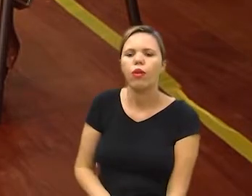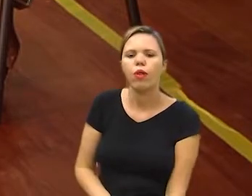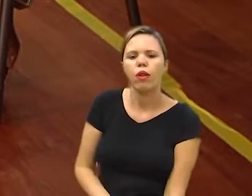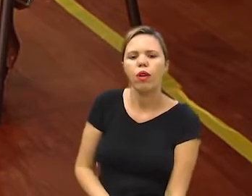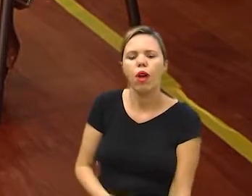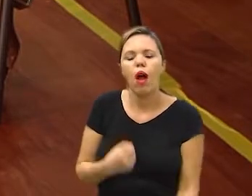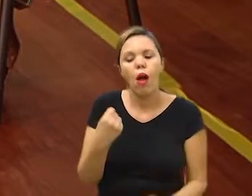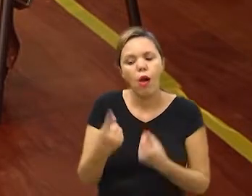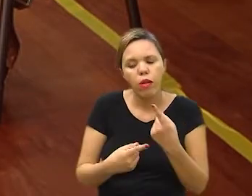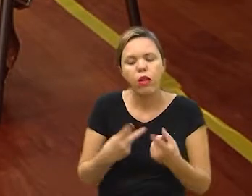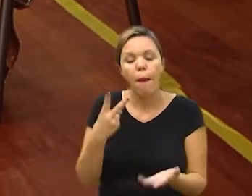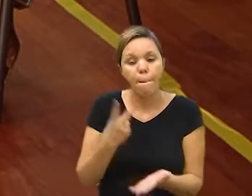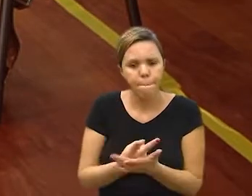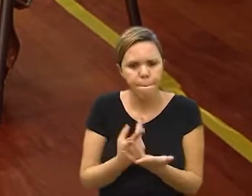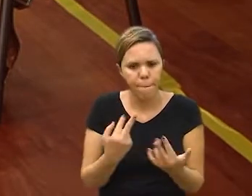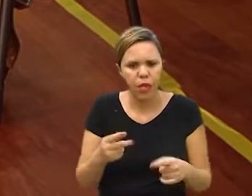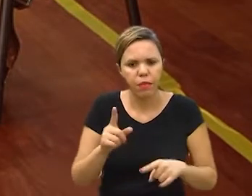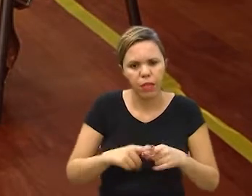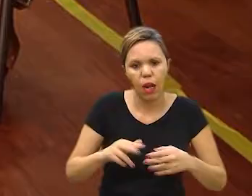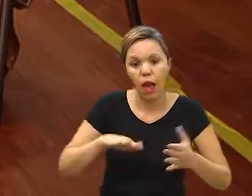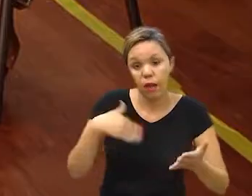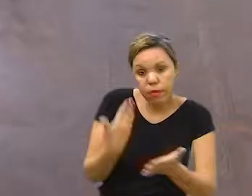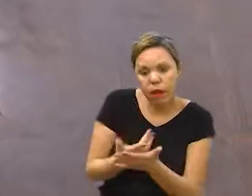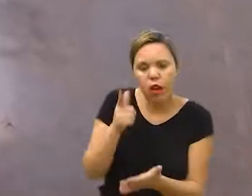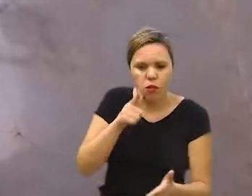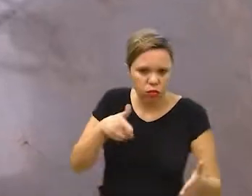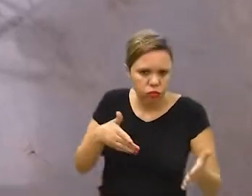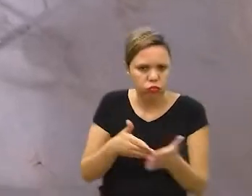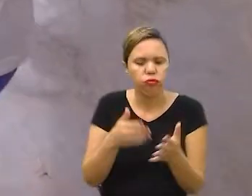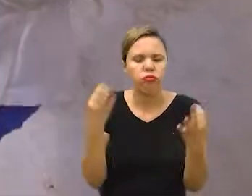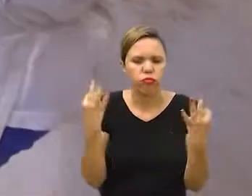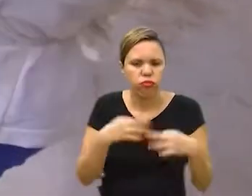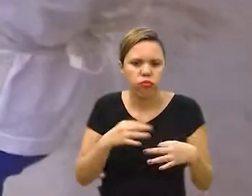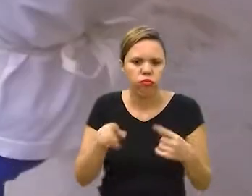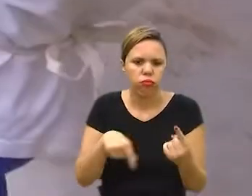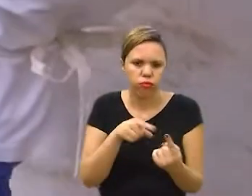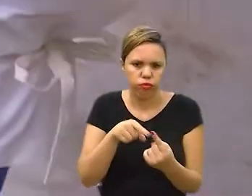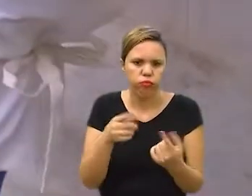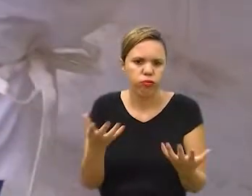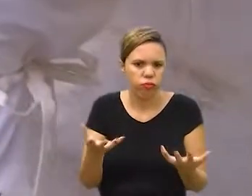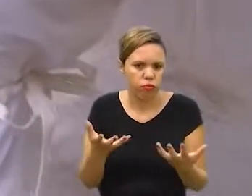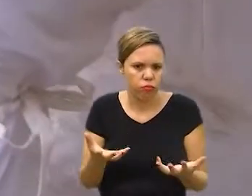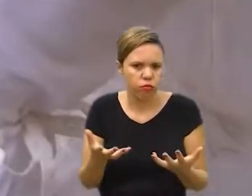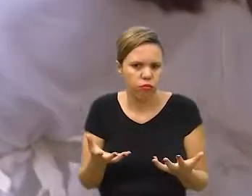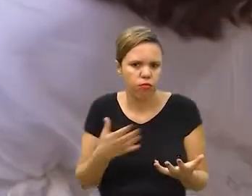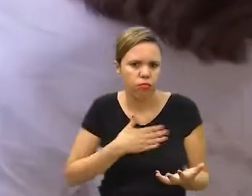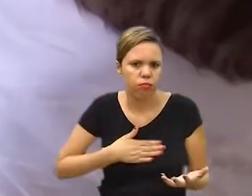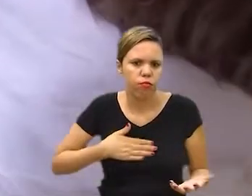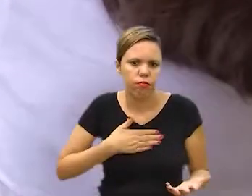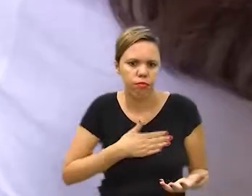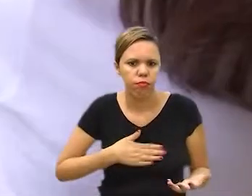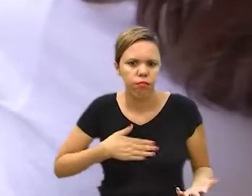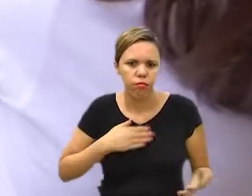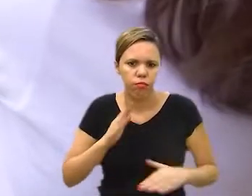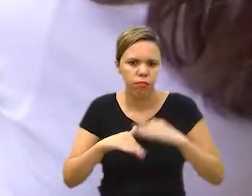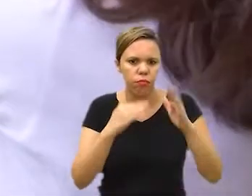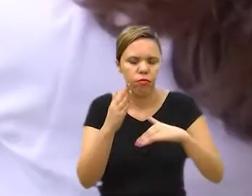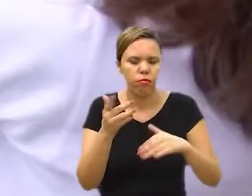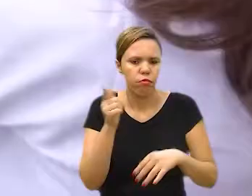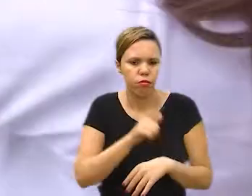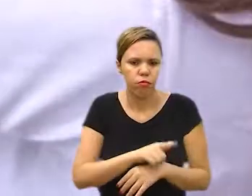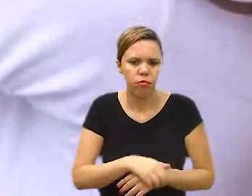algumas vezes o mesmo material até ela conseguir se aperfeiçoar e atingir o ponto que ela está satisfeita com o desenvolvimento que